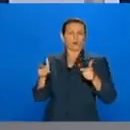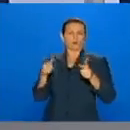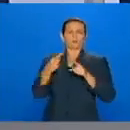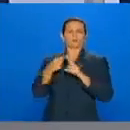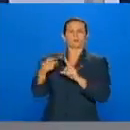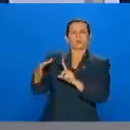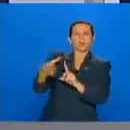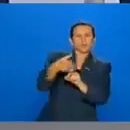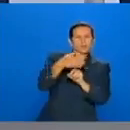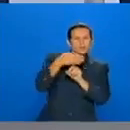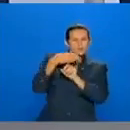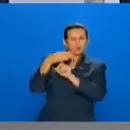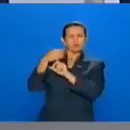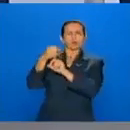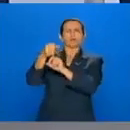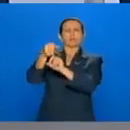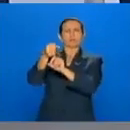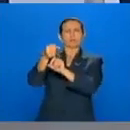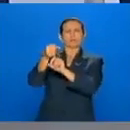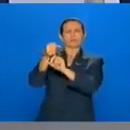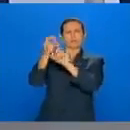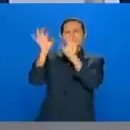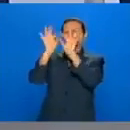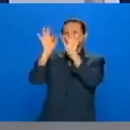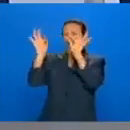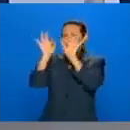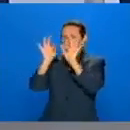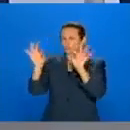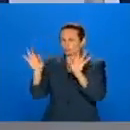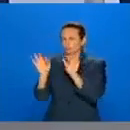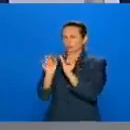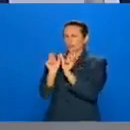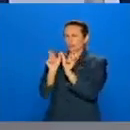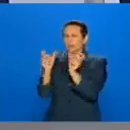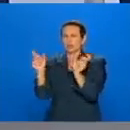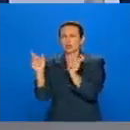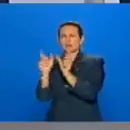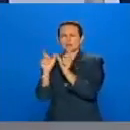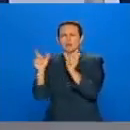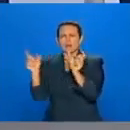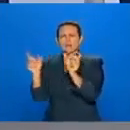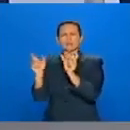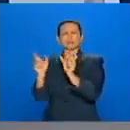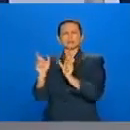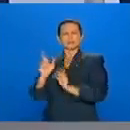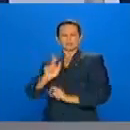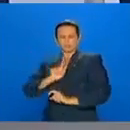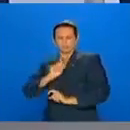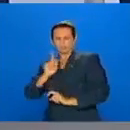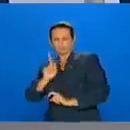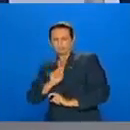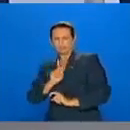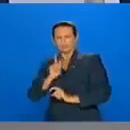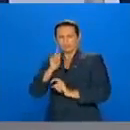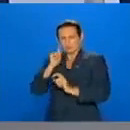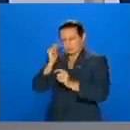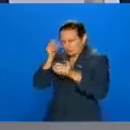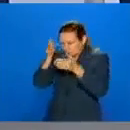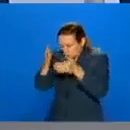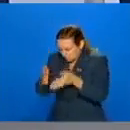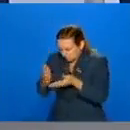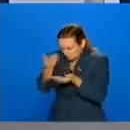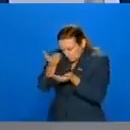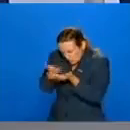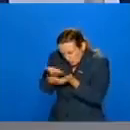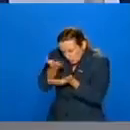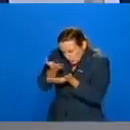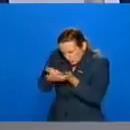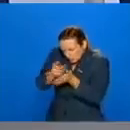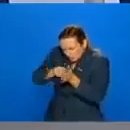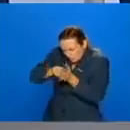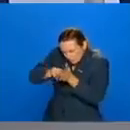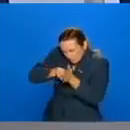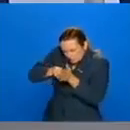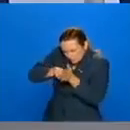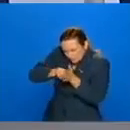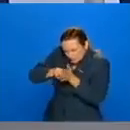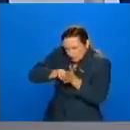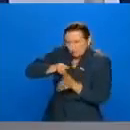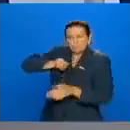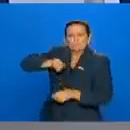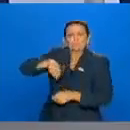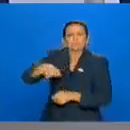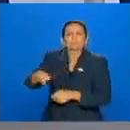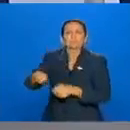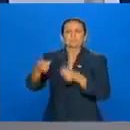da estrutura de uma língua a partir do momento que se debruçarmos sobre ela. É a partir